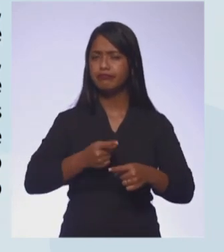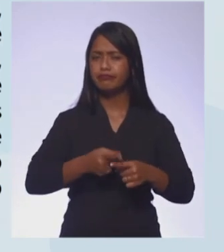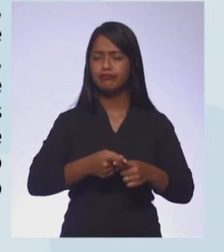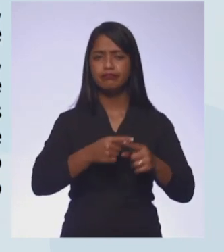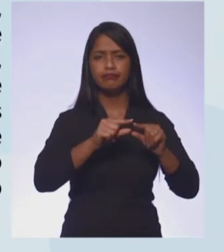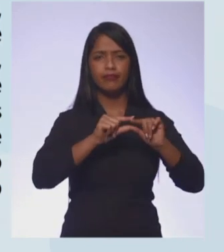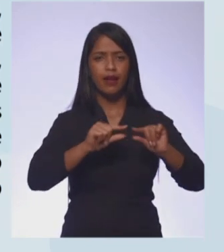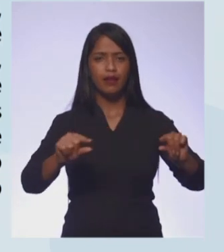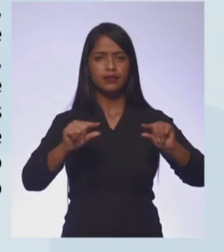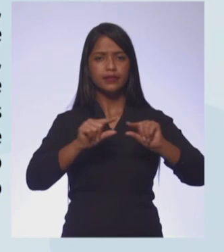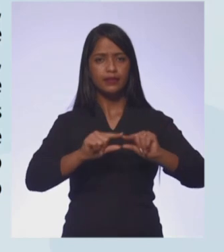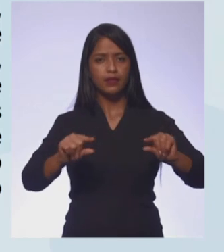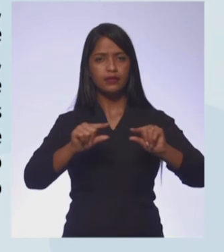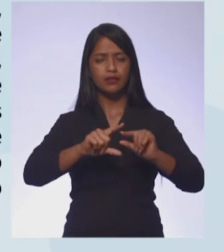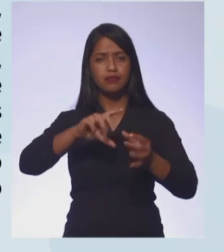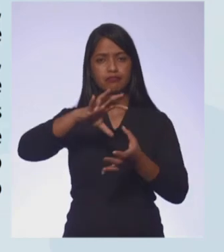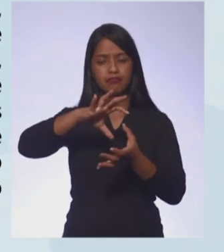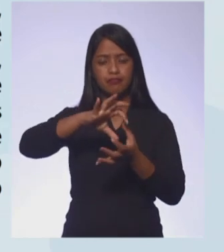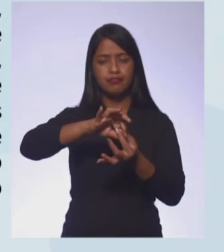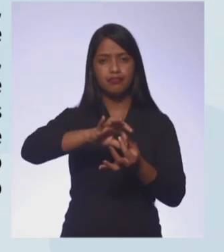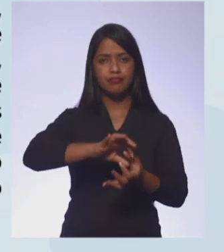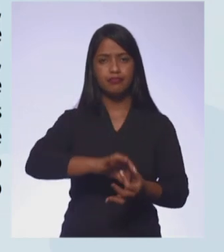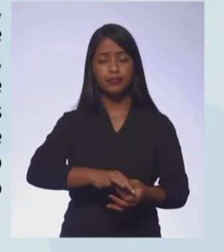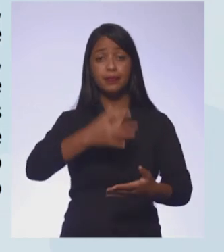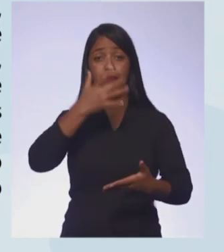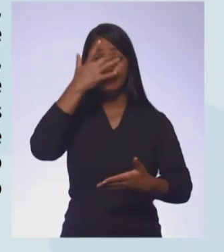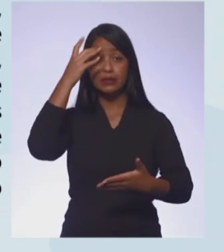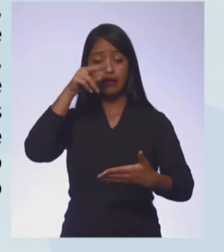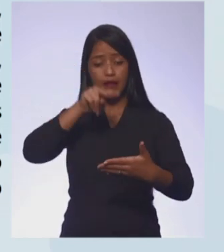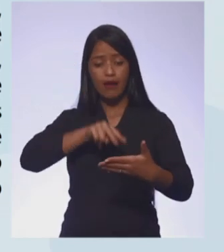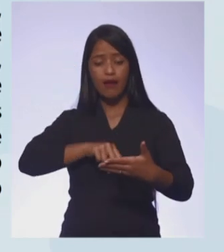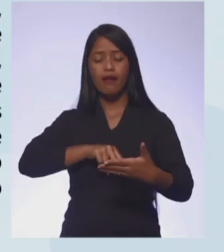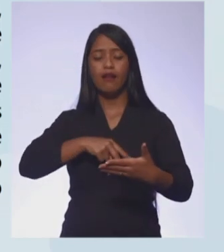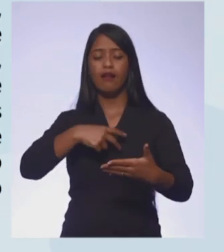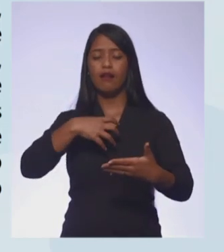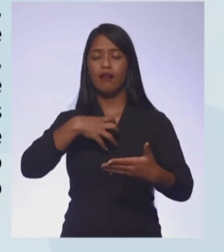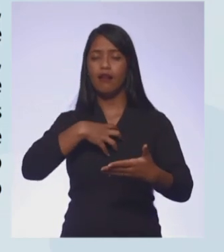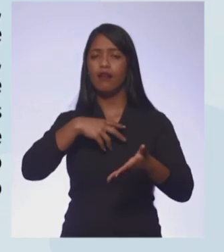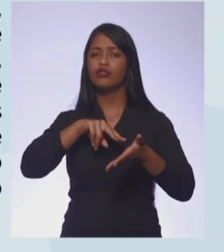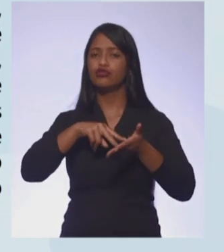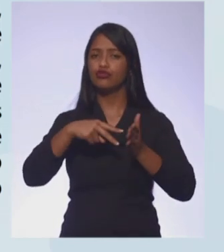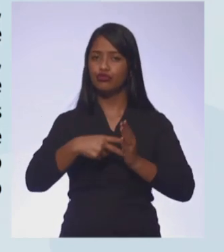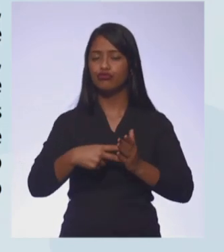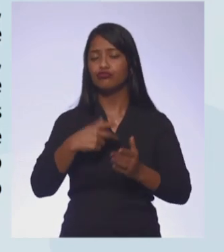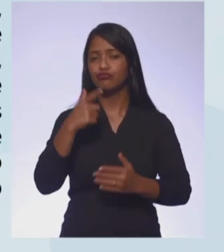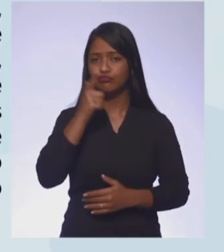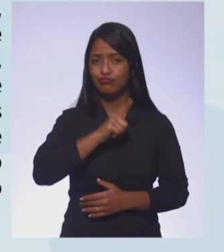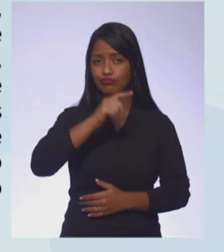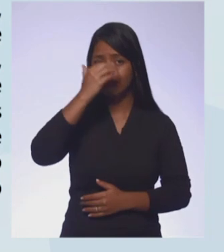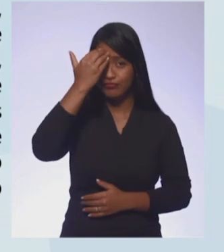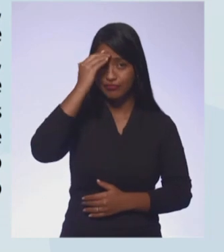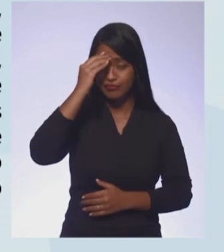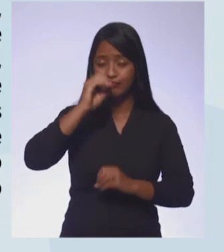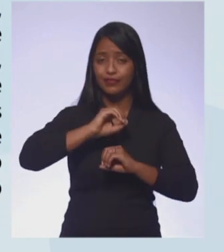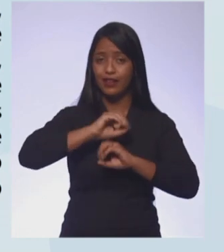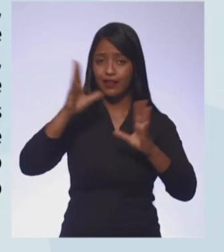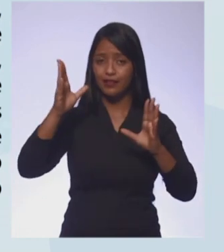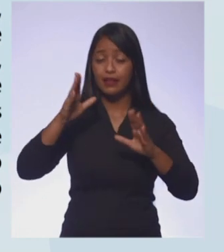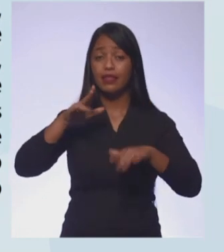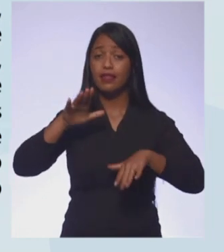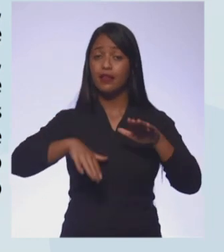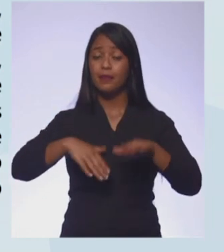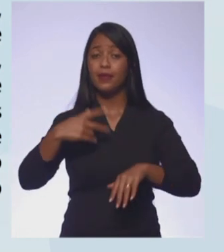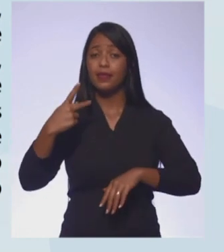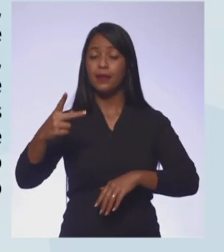ligadas, produzam sentido para o leitor, conforme as intenções do autor, que foi o que a gente tentou fazer aí também nessa sequência de fotos,